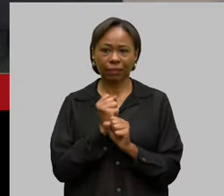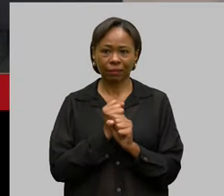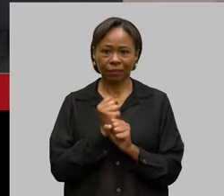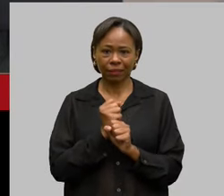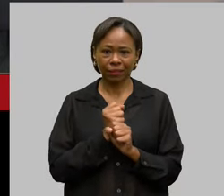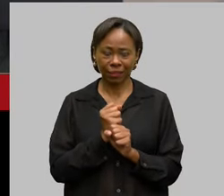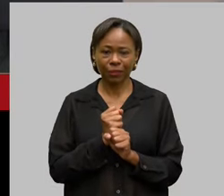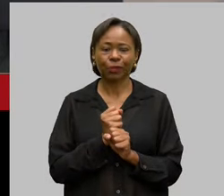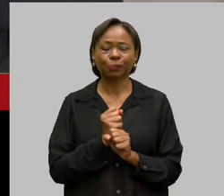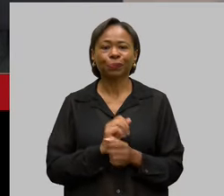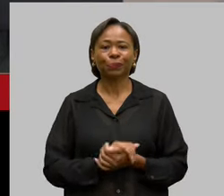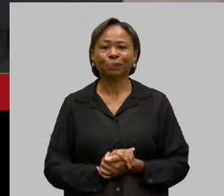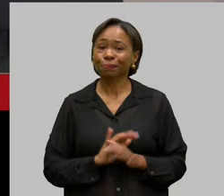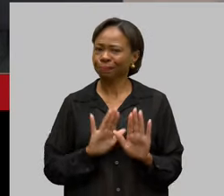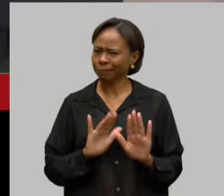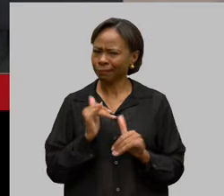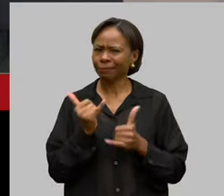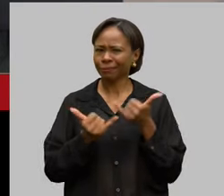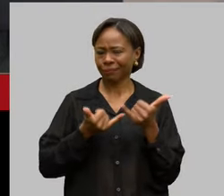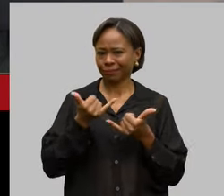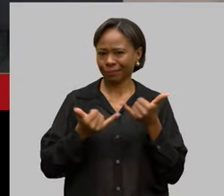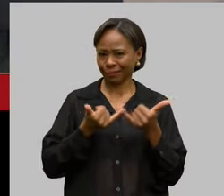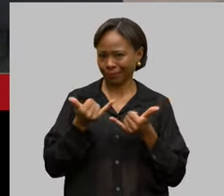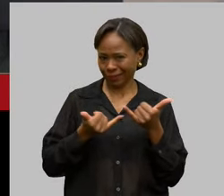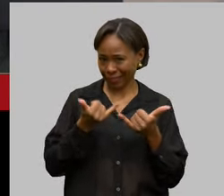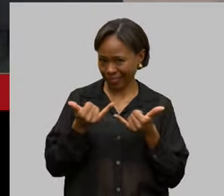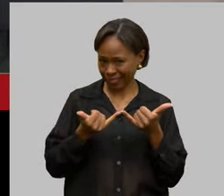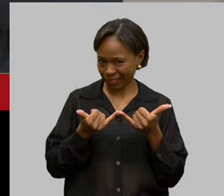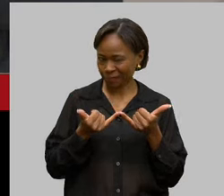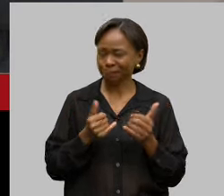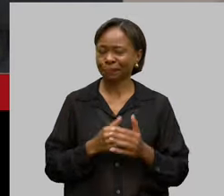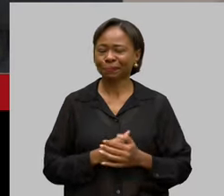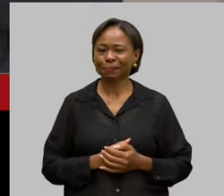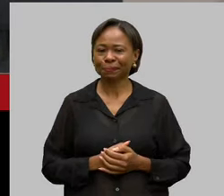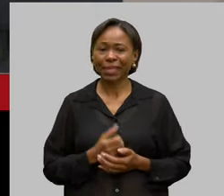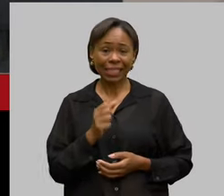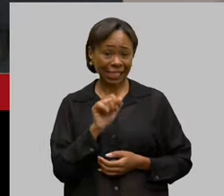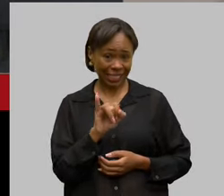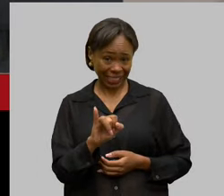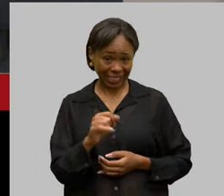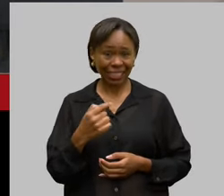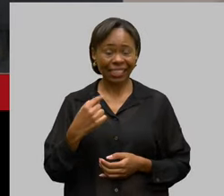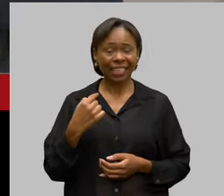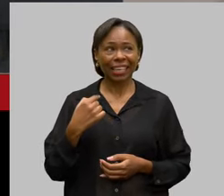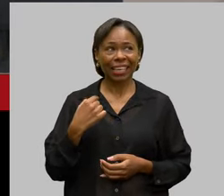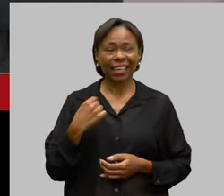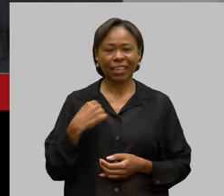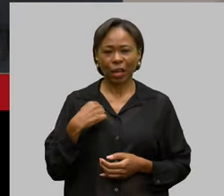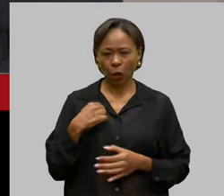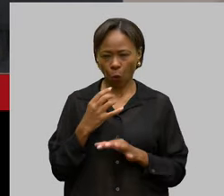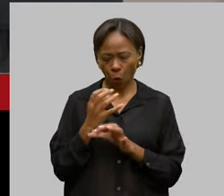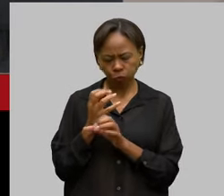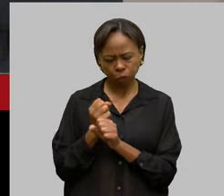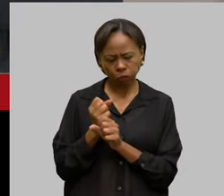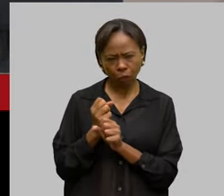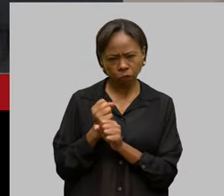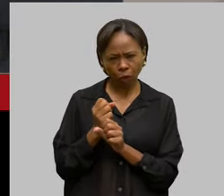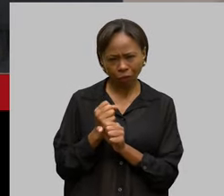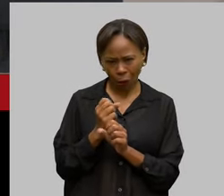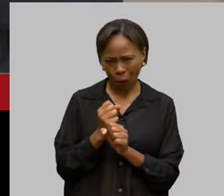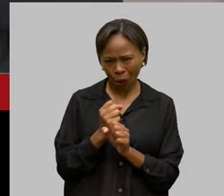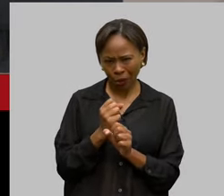fazendo uma brincadeira e é uma brincadeira se eu fizesse um uma uma conta de quem entrasse